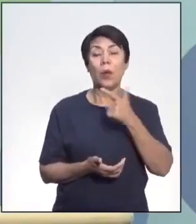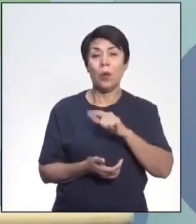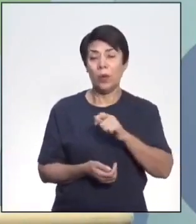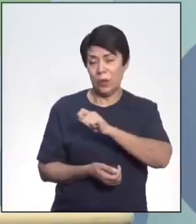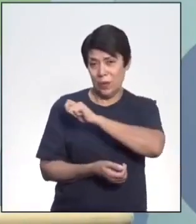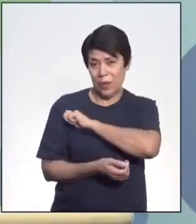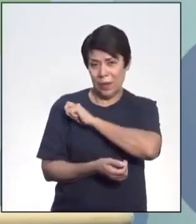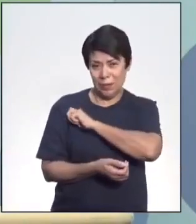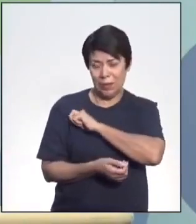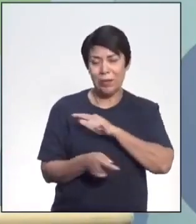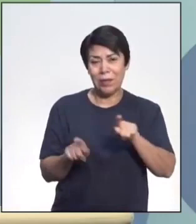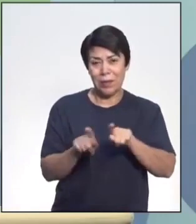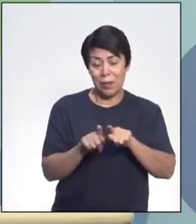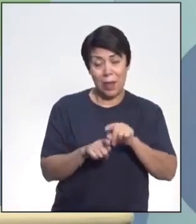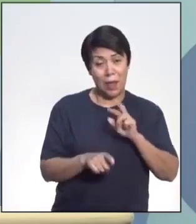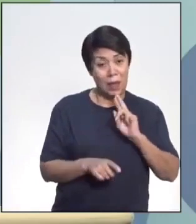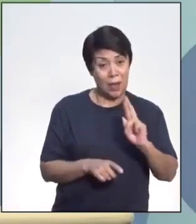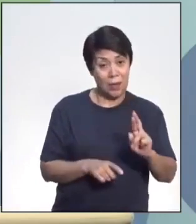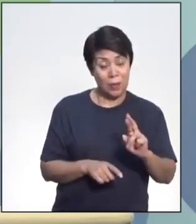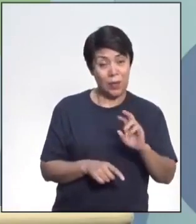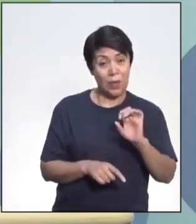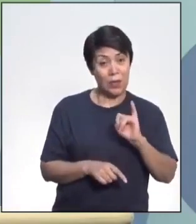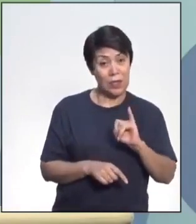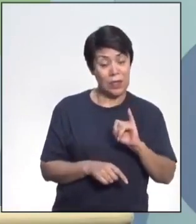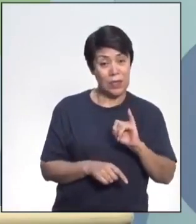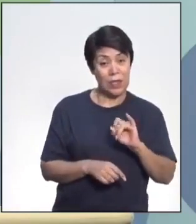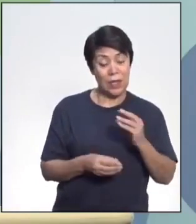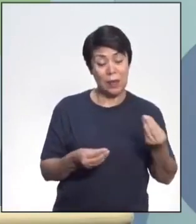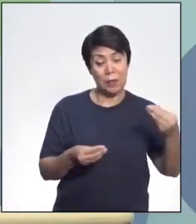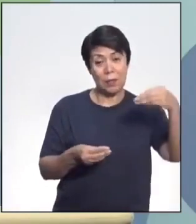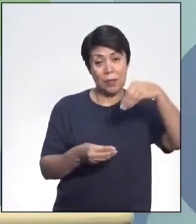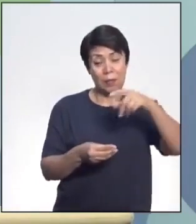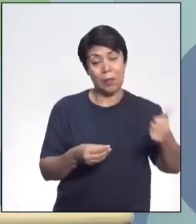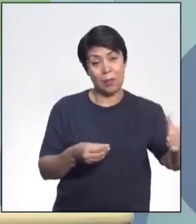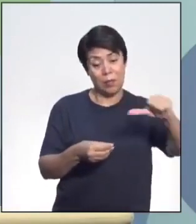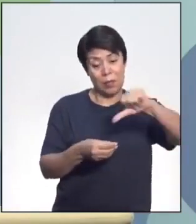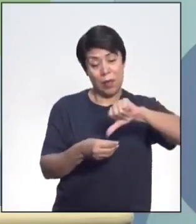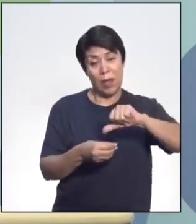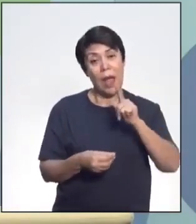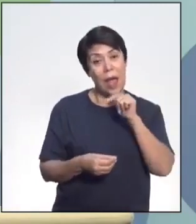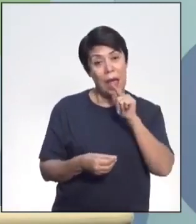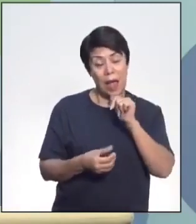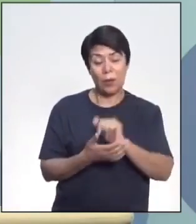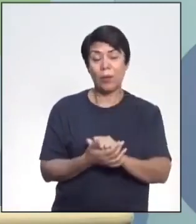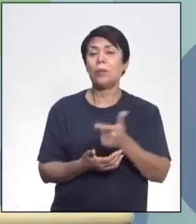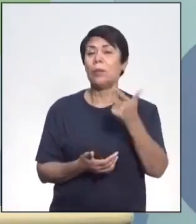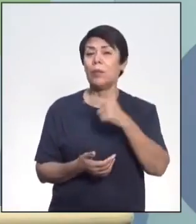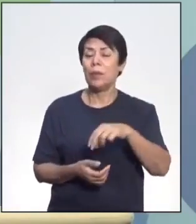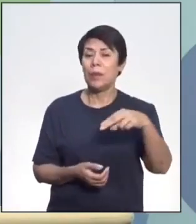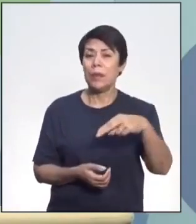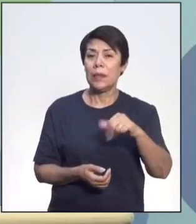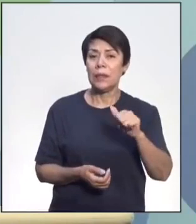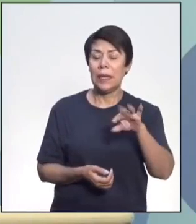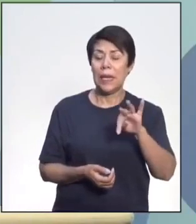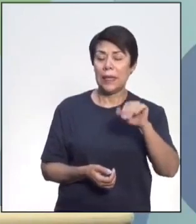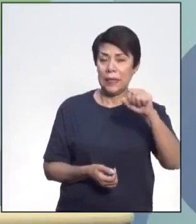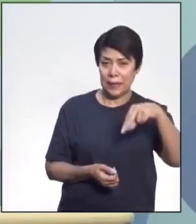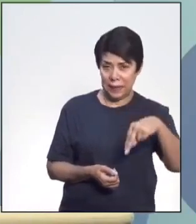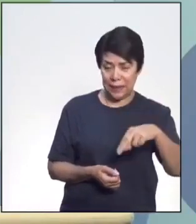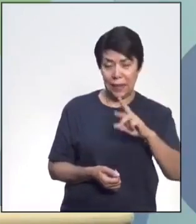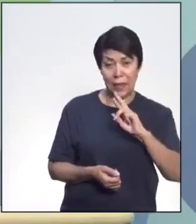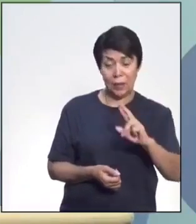a maioria, disse que era colocando água. O Natan disse que era usando